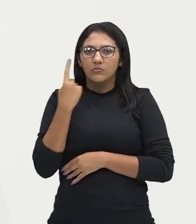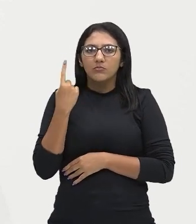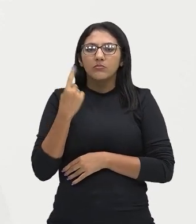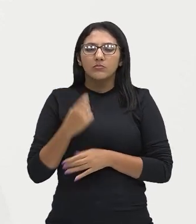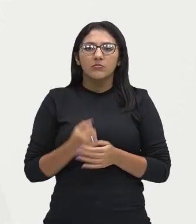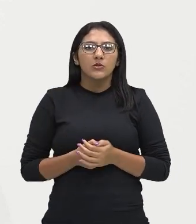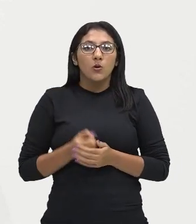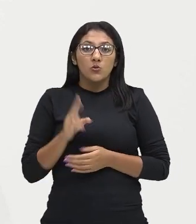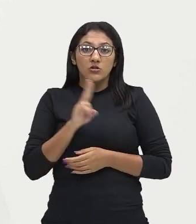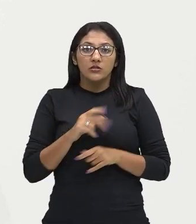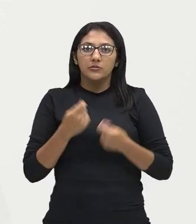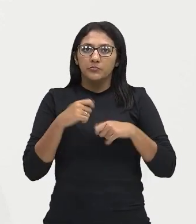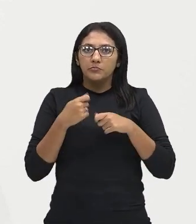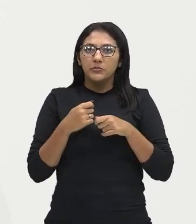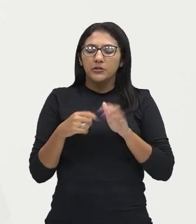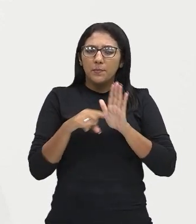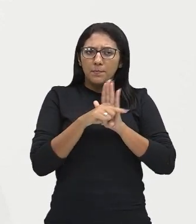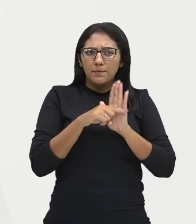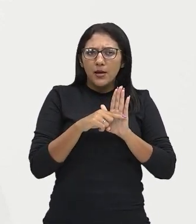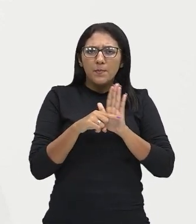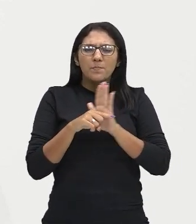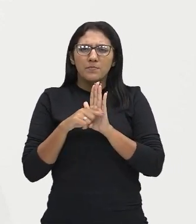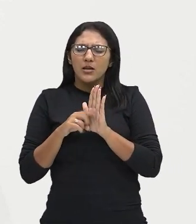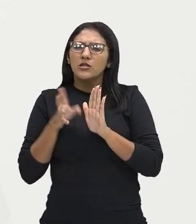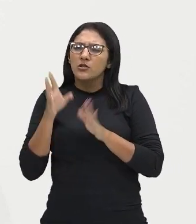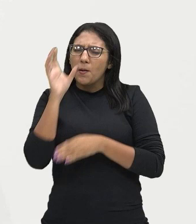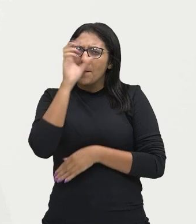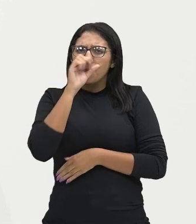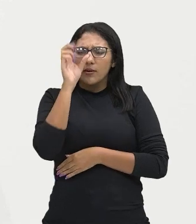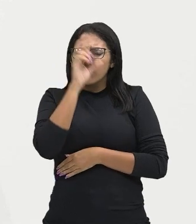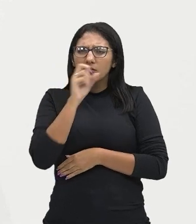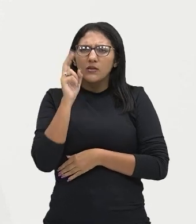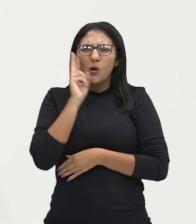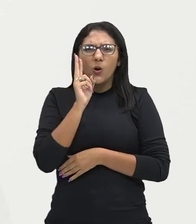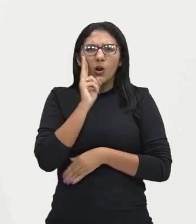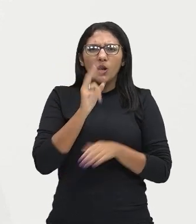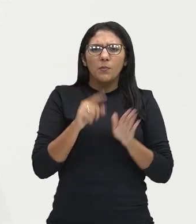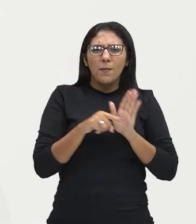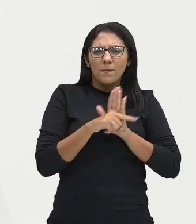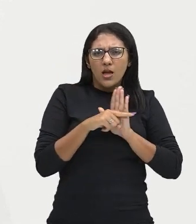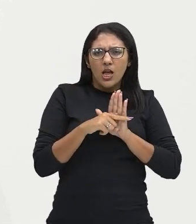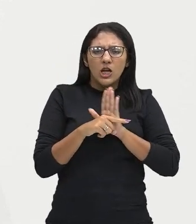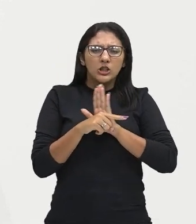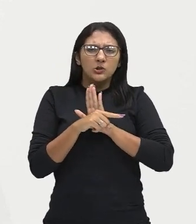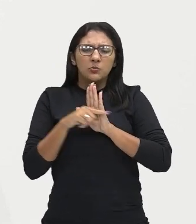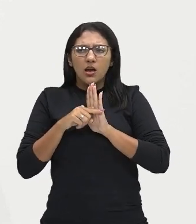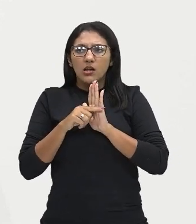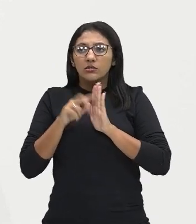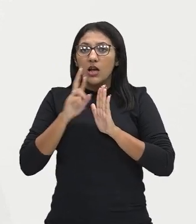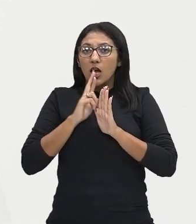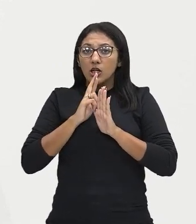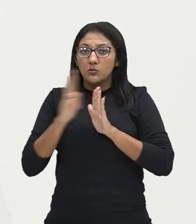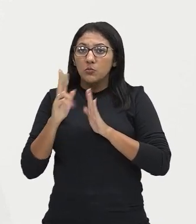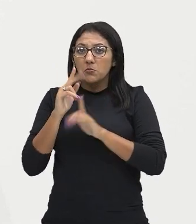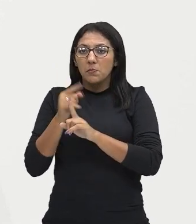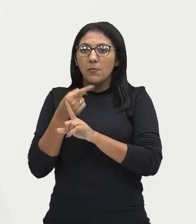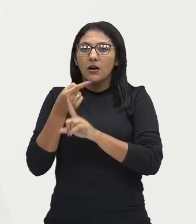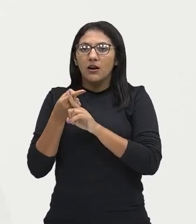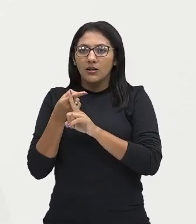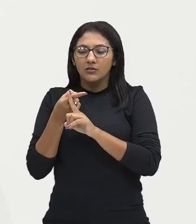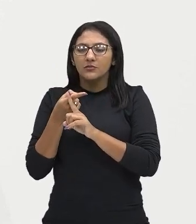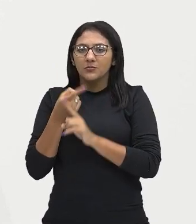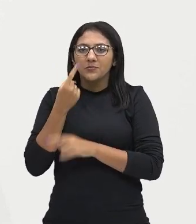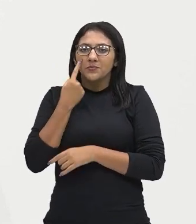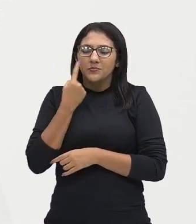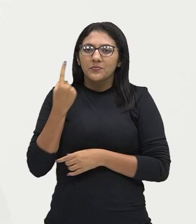números com sinais iguais. E você já aprendeu que na multiplicação de números com sinais iguais, o resultado é positivo.